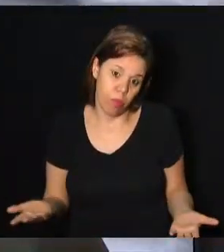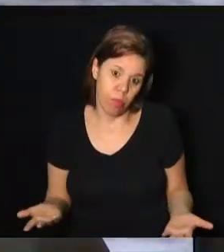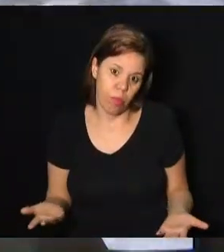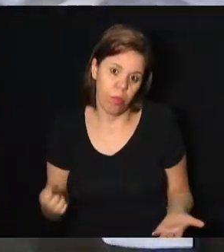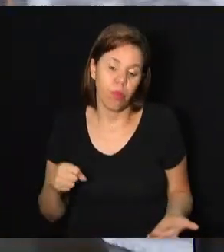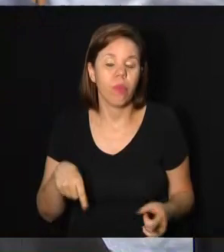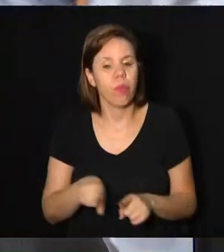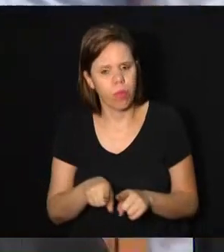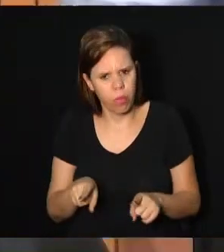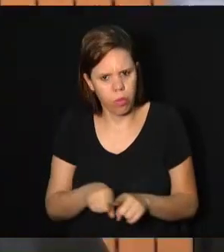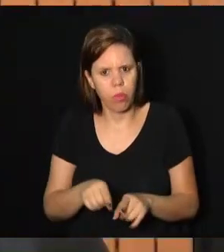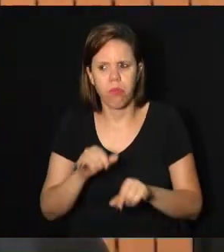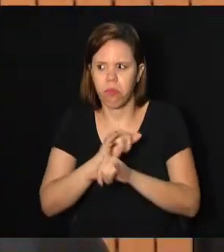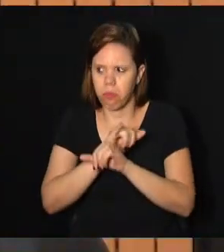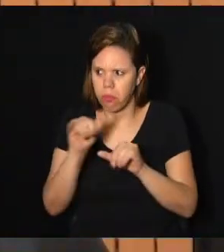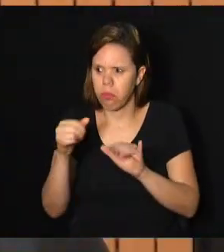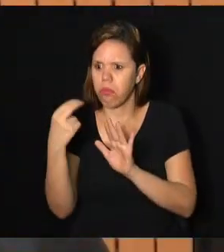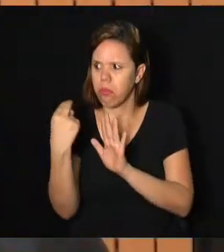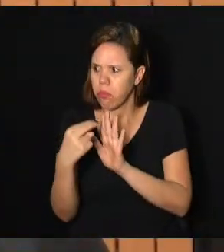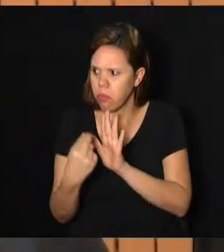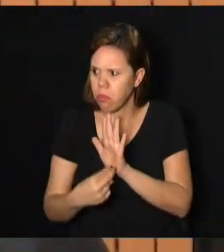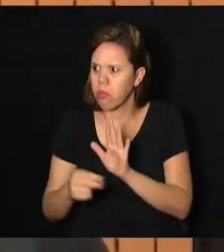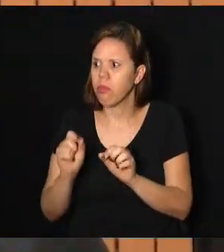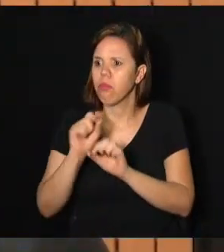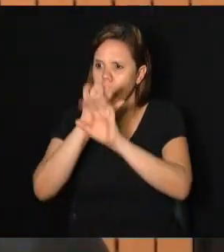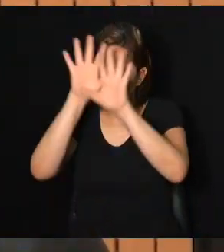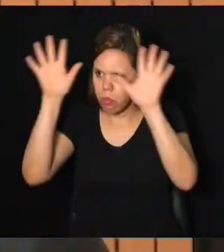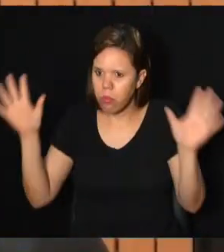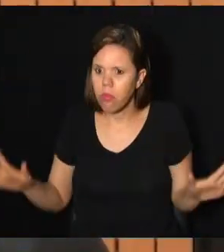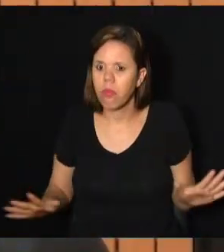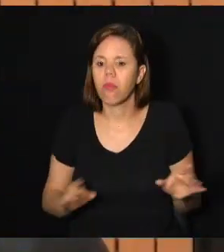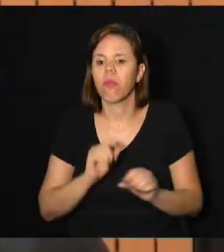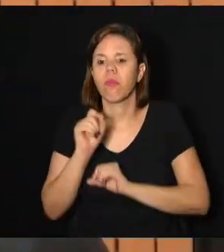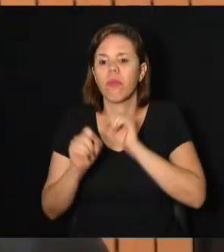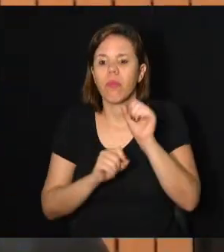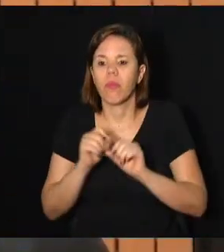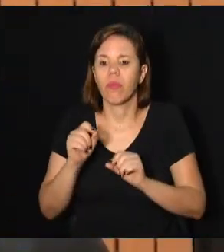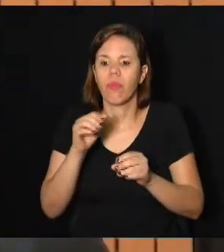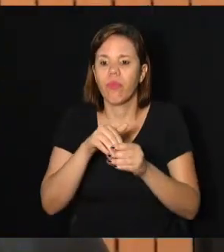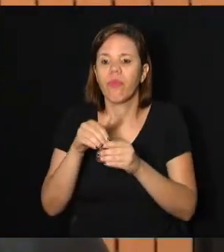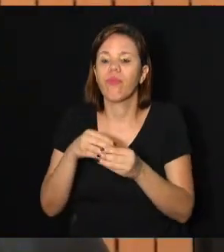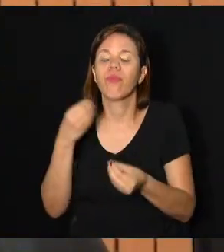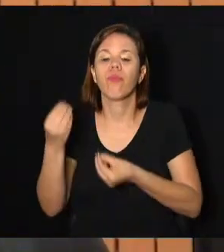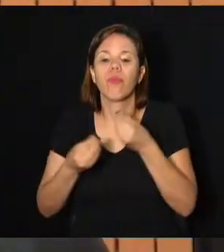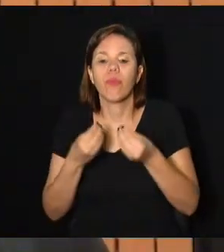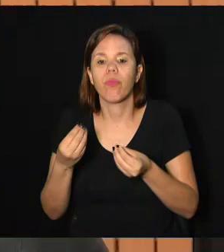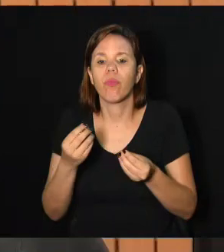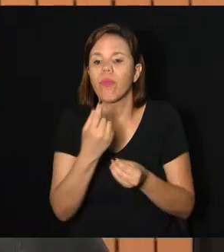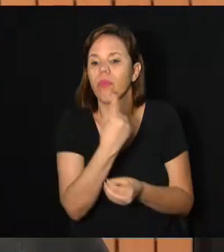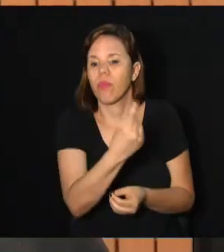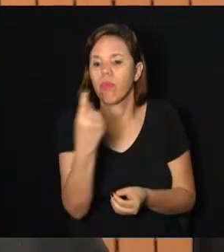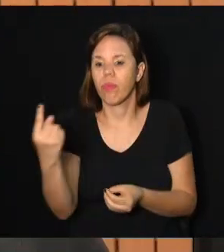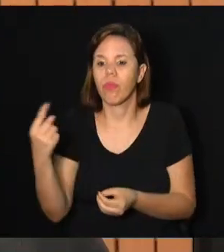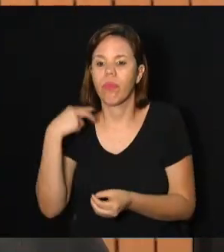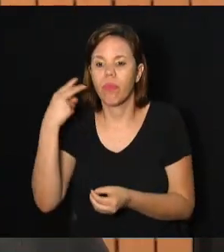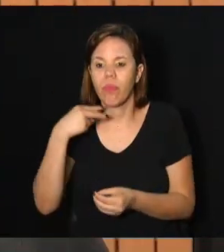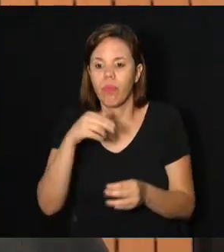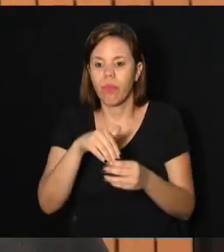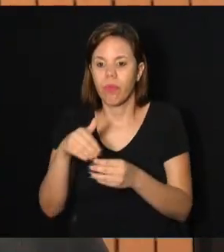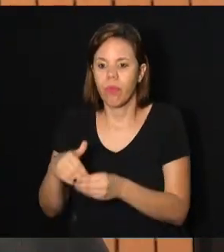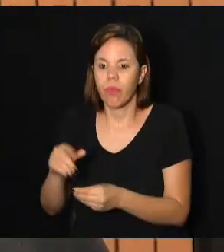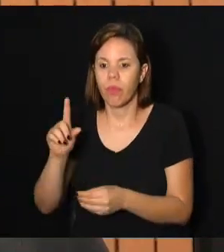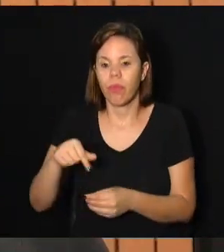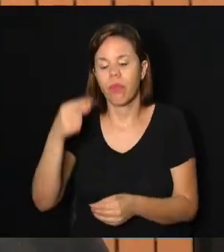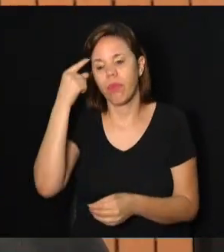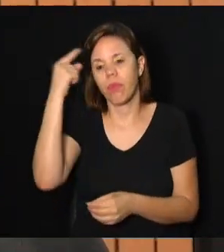o anúncio, a publicização, a transparência, o anúncio de como cada vereador votou. Então, essa